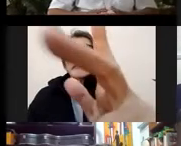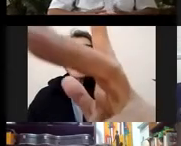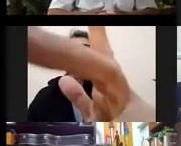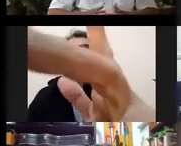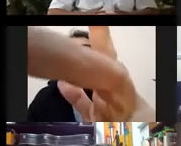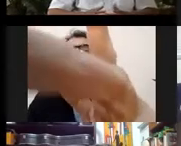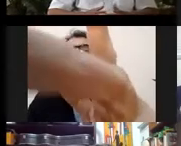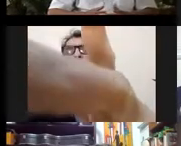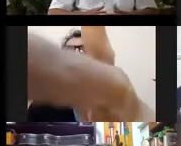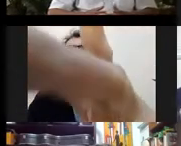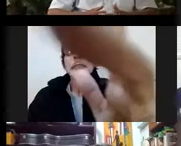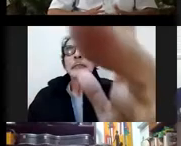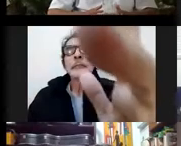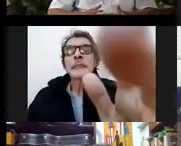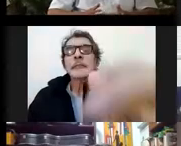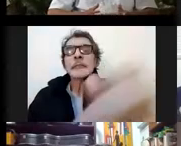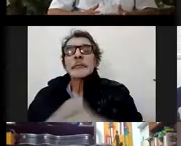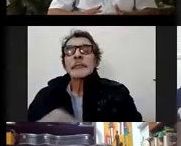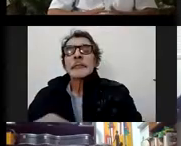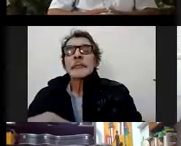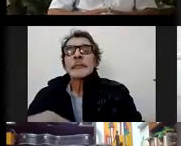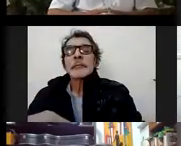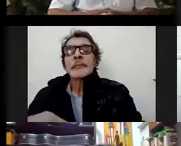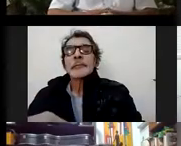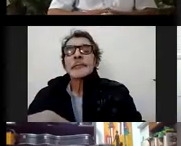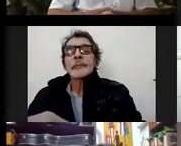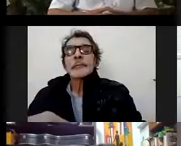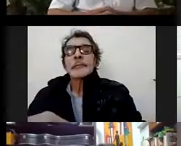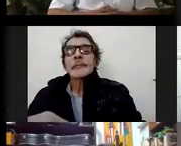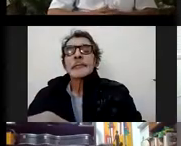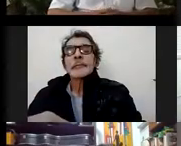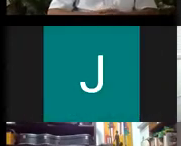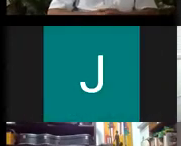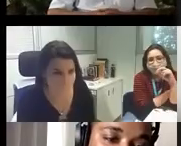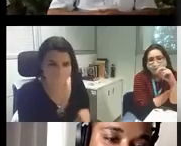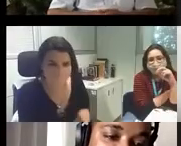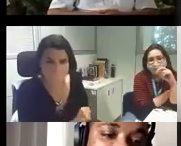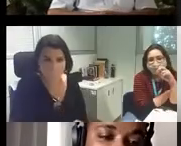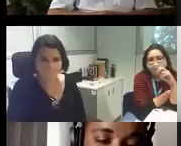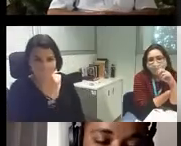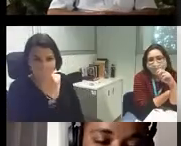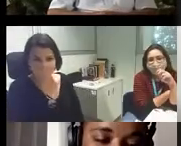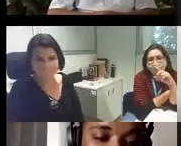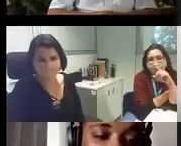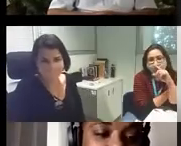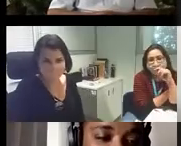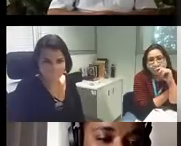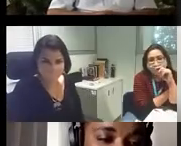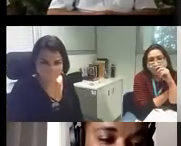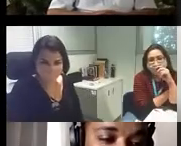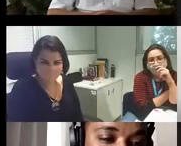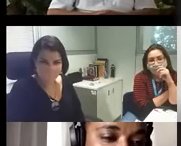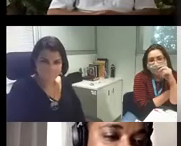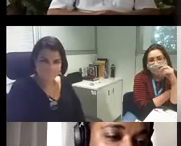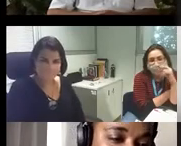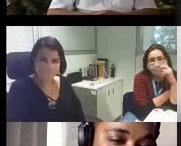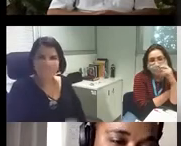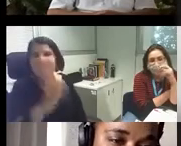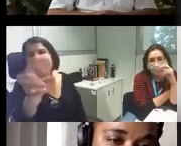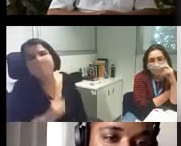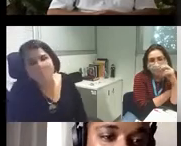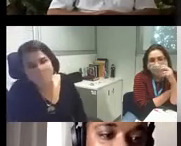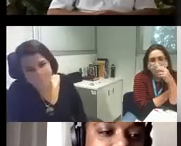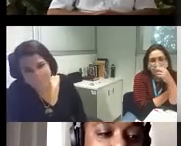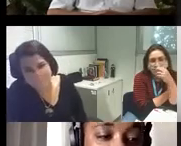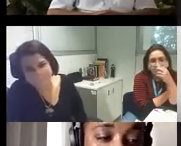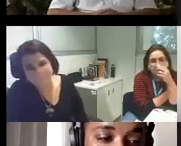gente tem Jorge, a gente tem Lucas. Então, isso é lindo demais. A deputada voltou, a deputada voltou. Eu estive aqui sempre, estava só aguardando